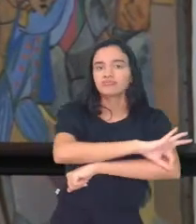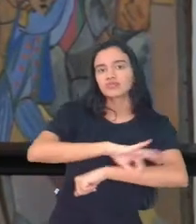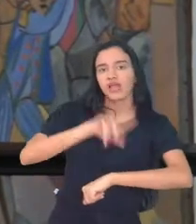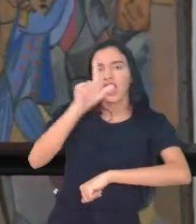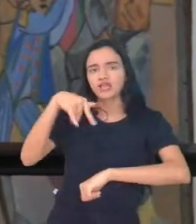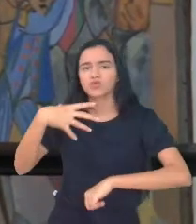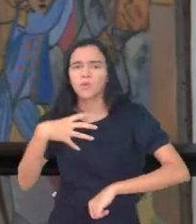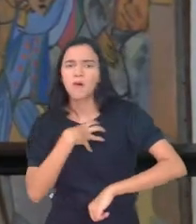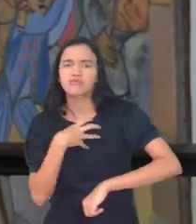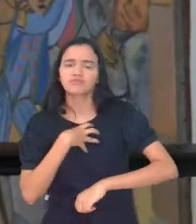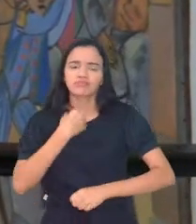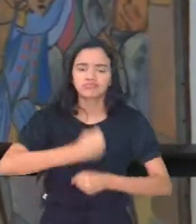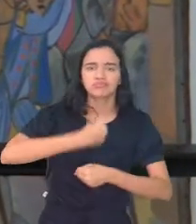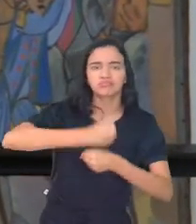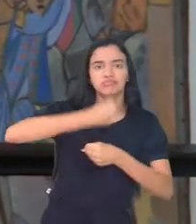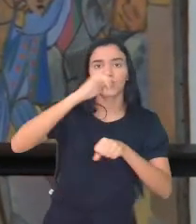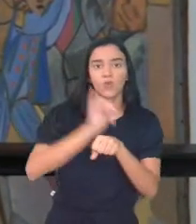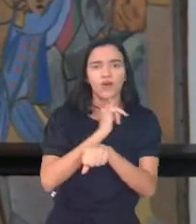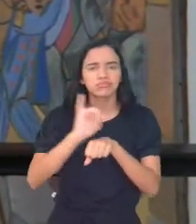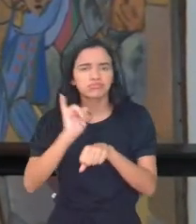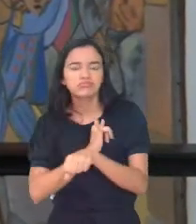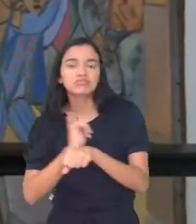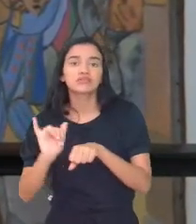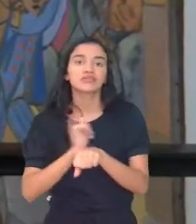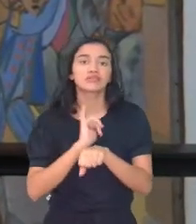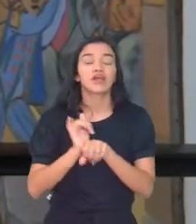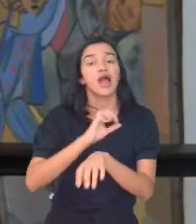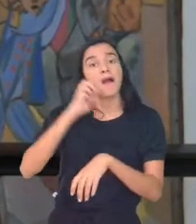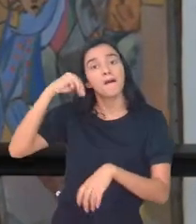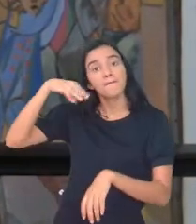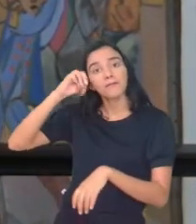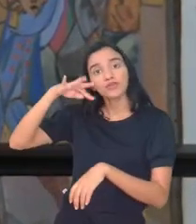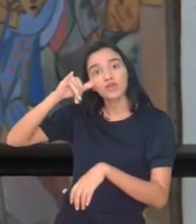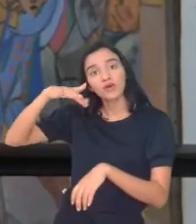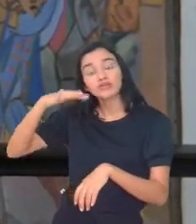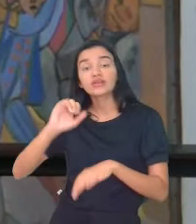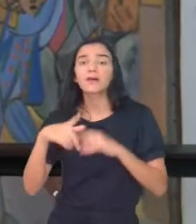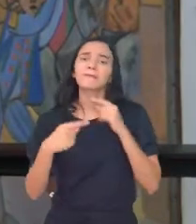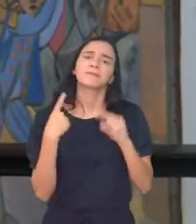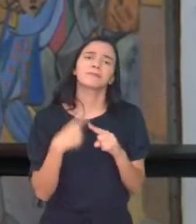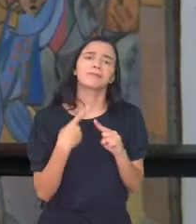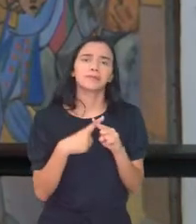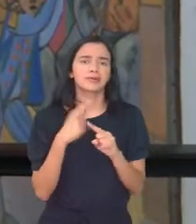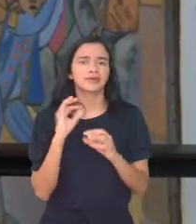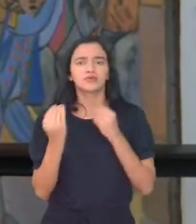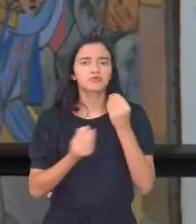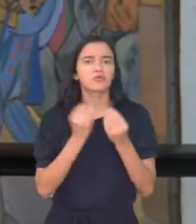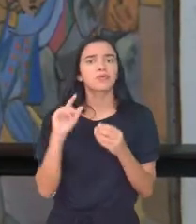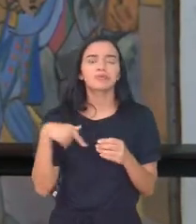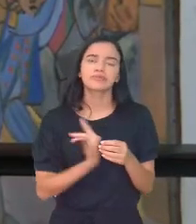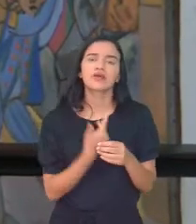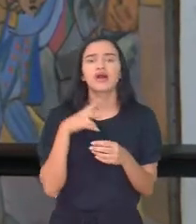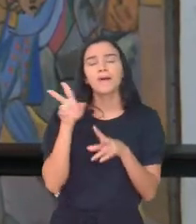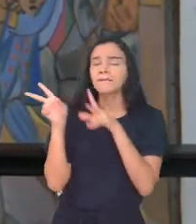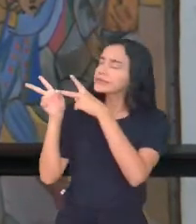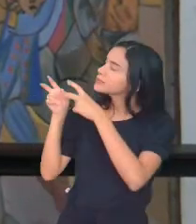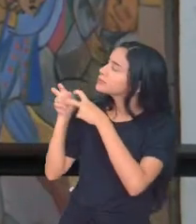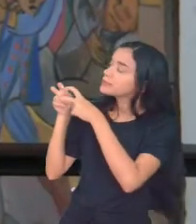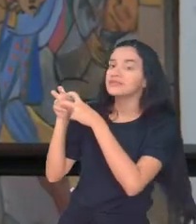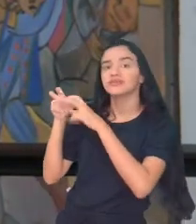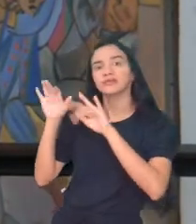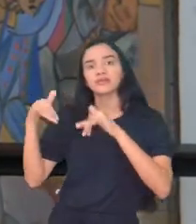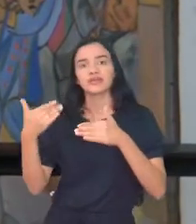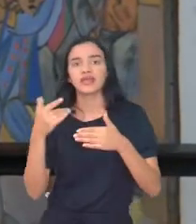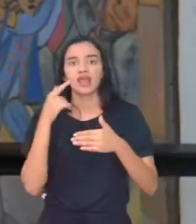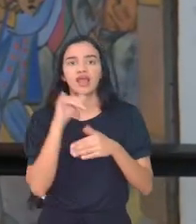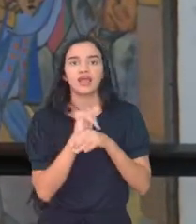uma forma de construção que a gente chama de panóptica. Por quê? Como a gente pode verificar, a